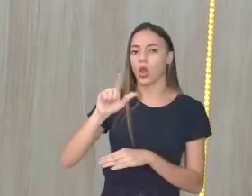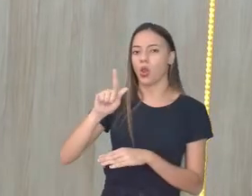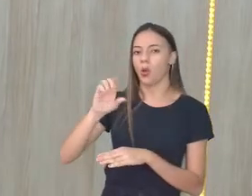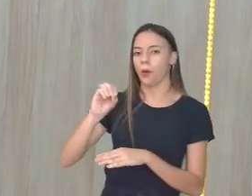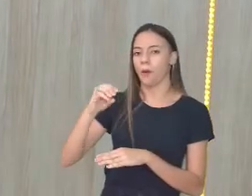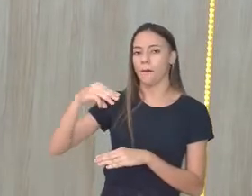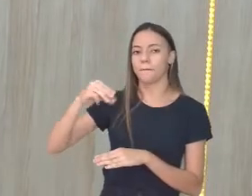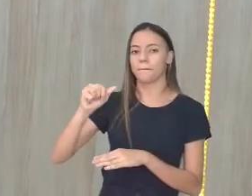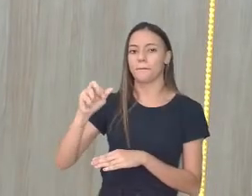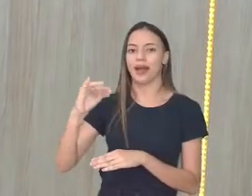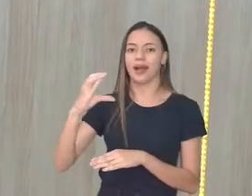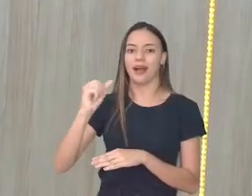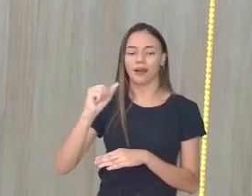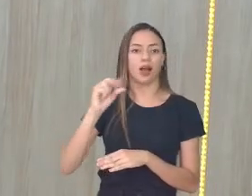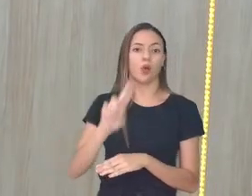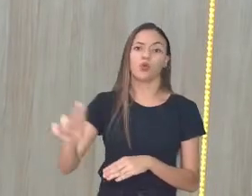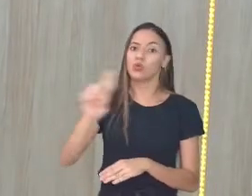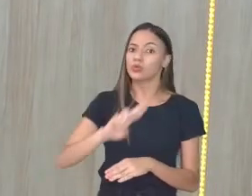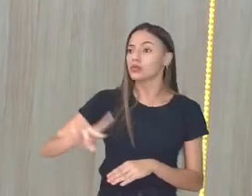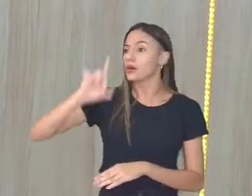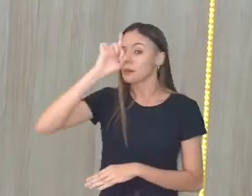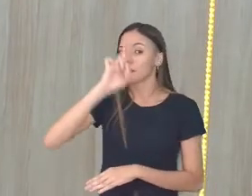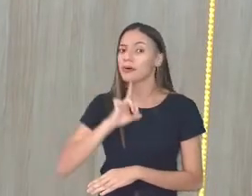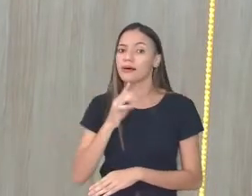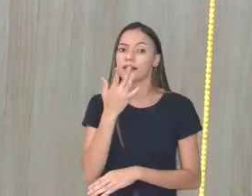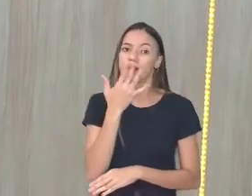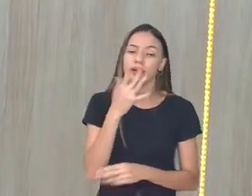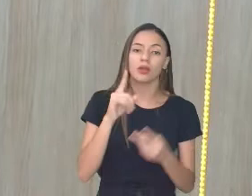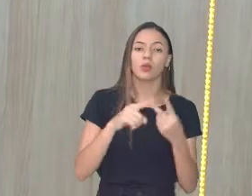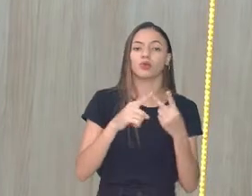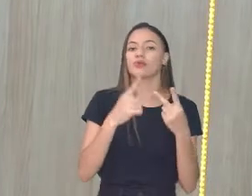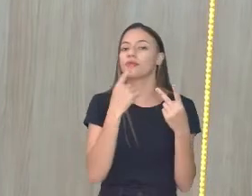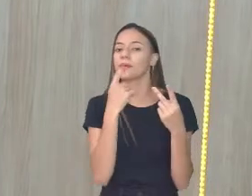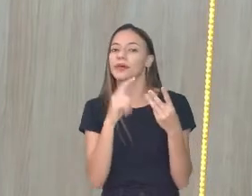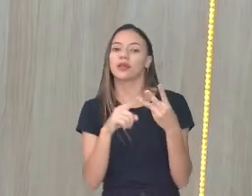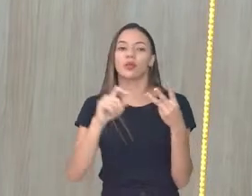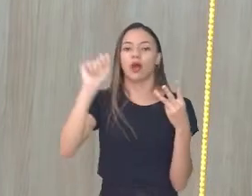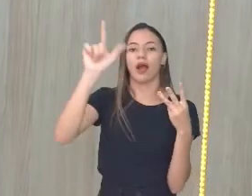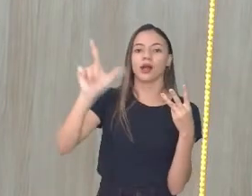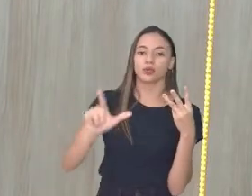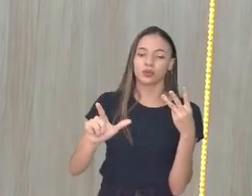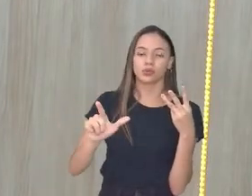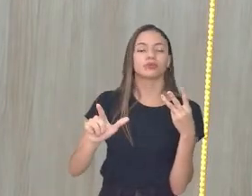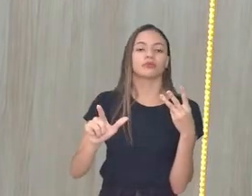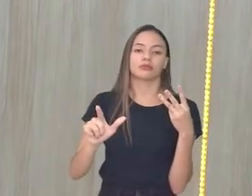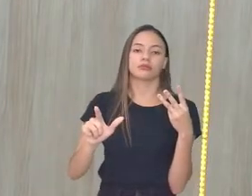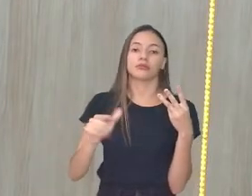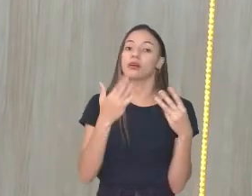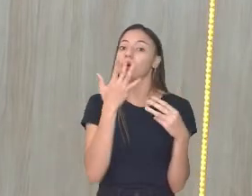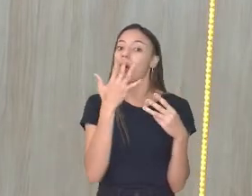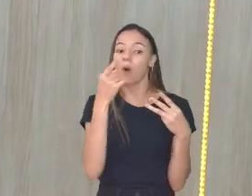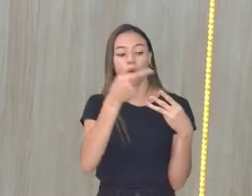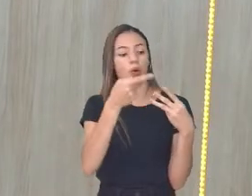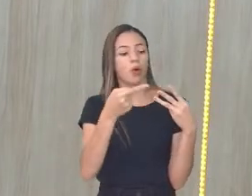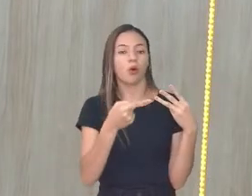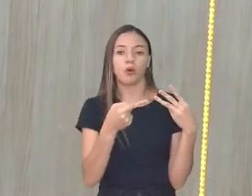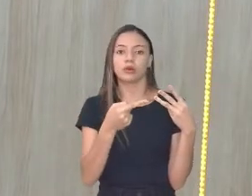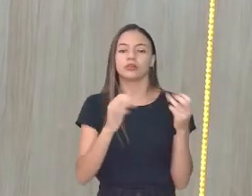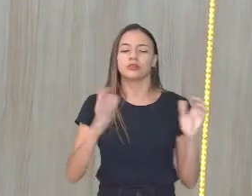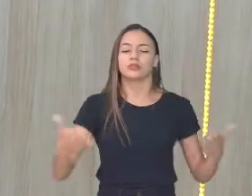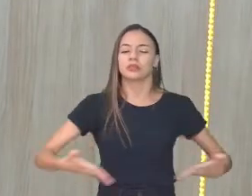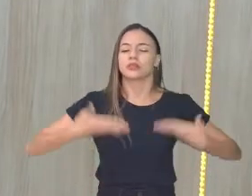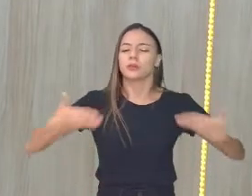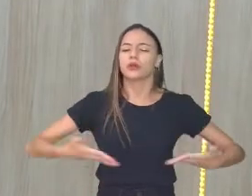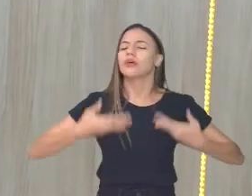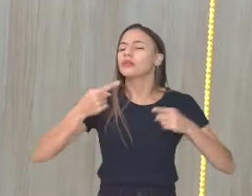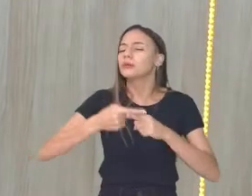abusam do uso, né, do amarelo, do vermelho, do azul, certo? São cores, né, que terminam estimulando.